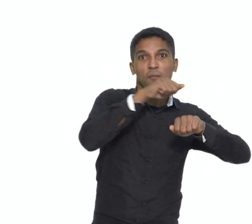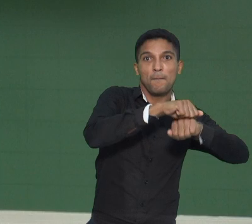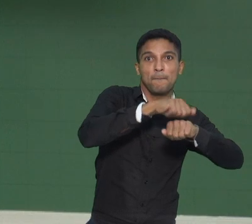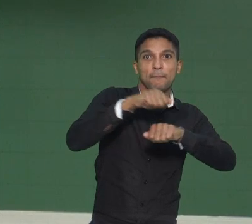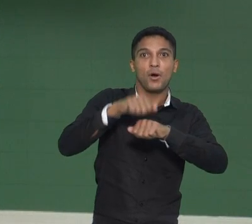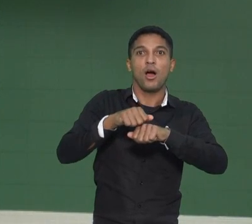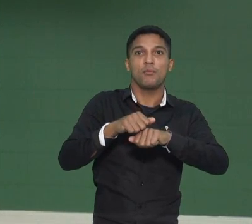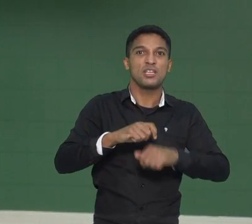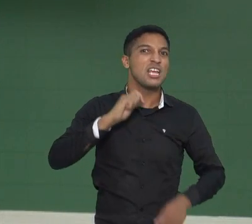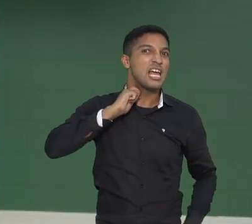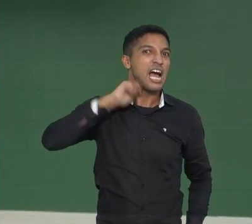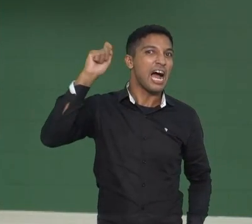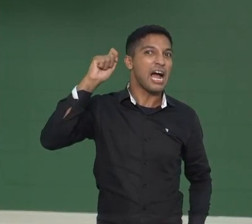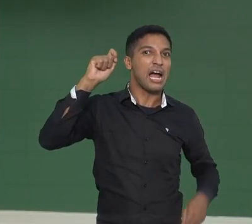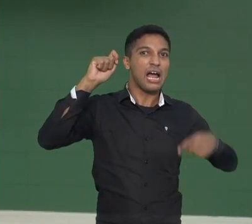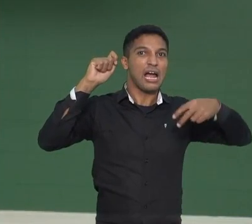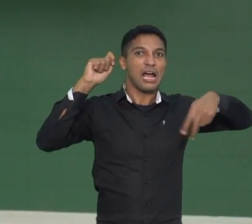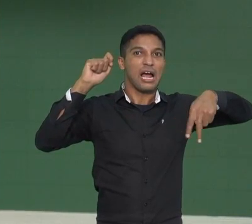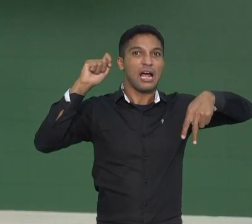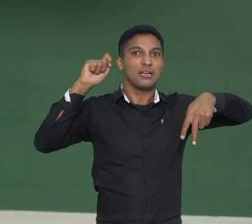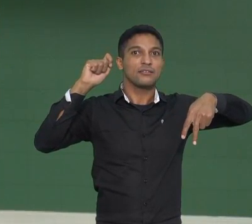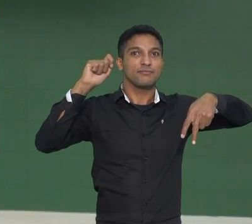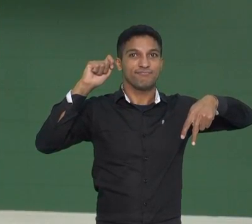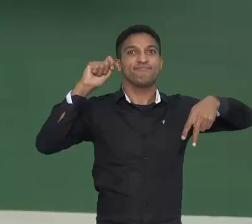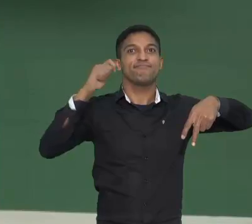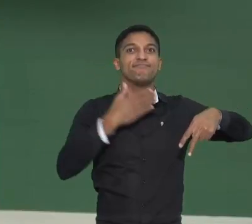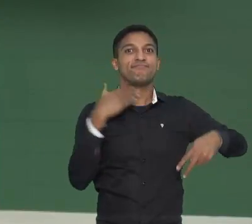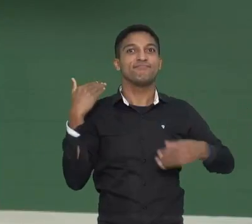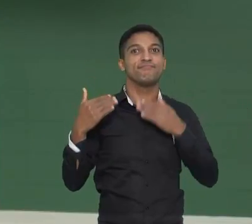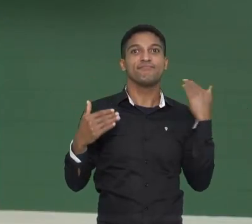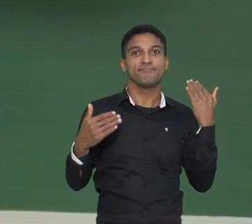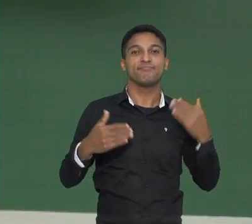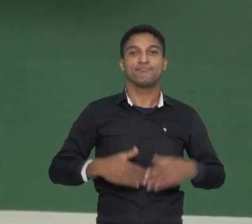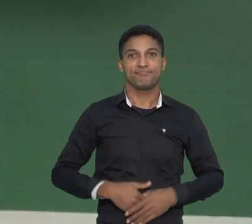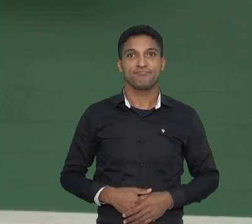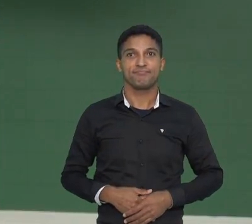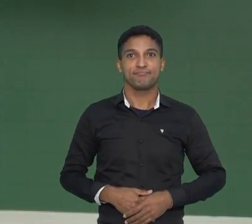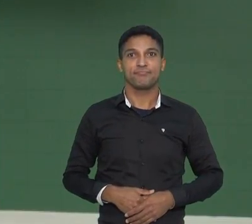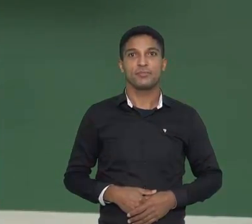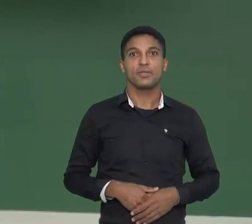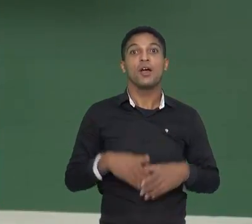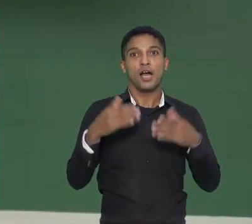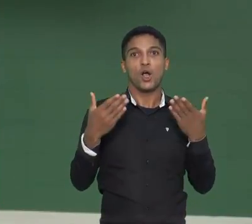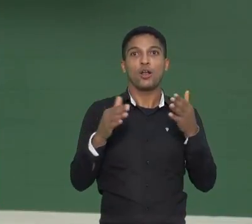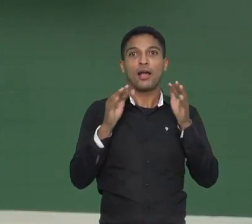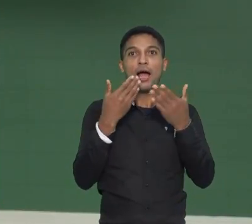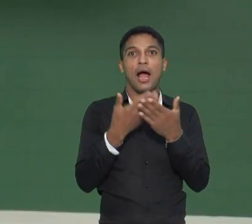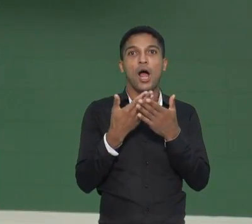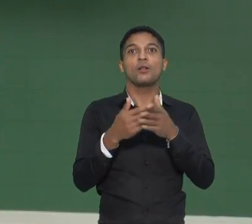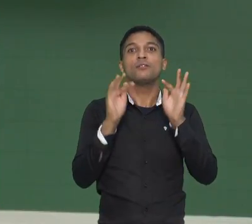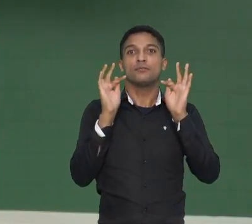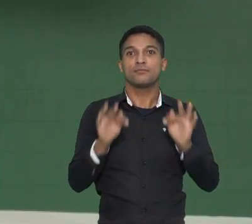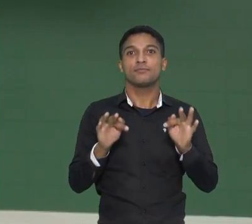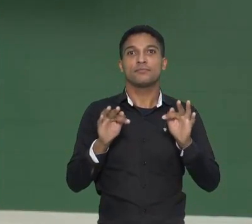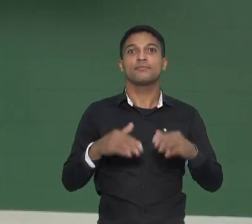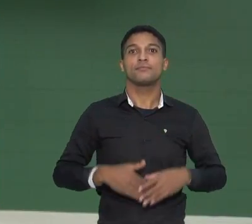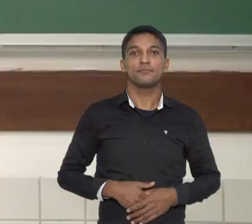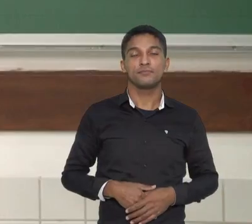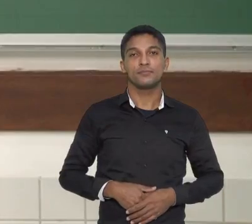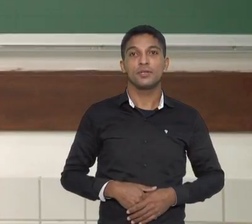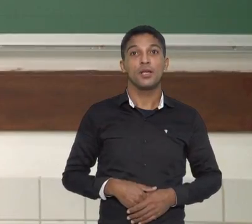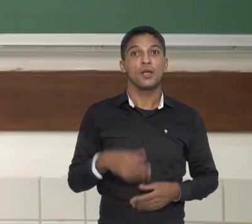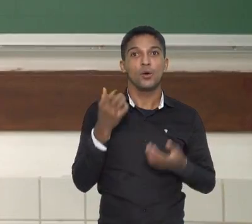pobres. Acabamos de falar nesse assunto. E chegamos ao final da aula. E eu quero